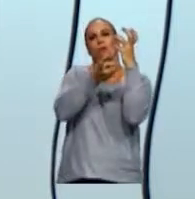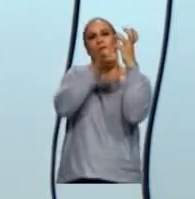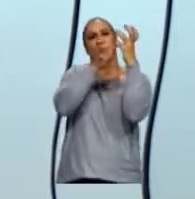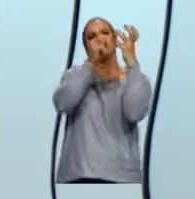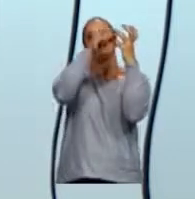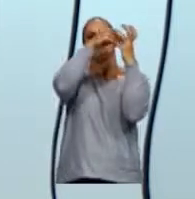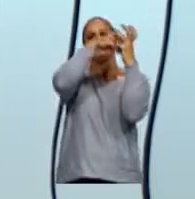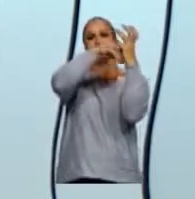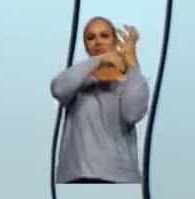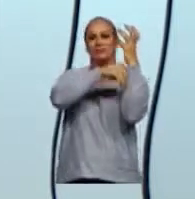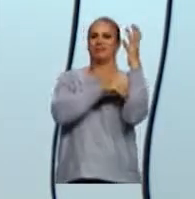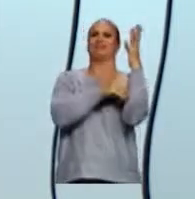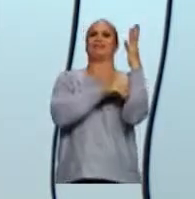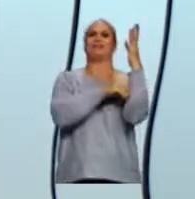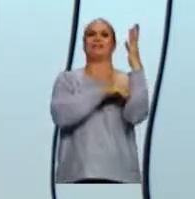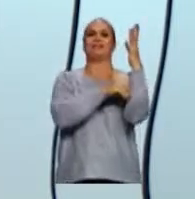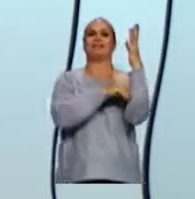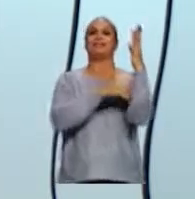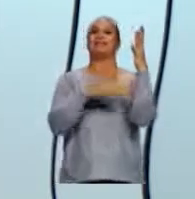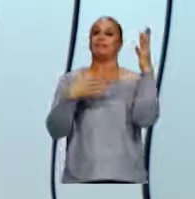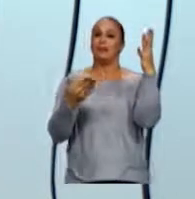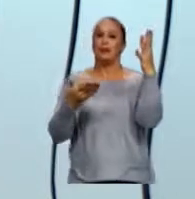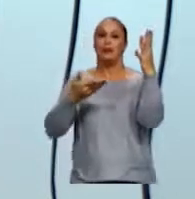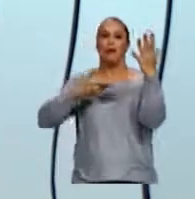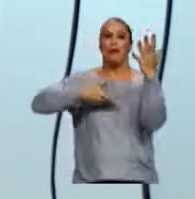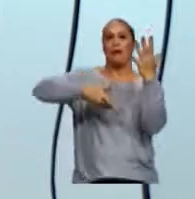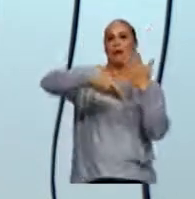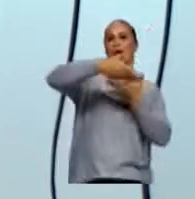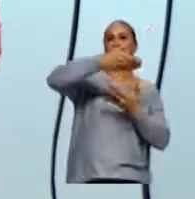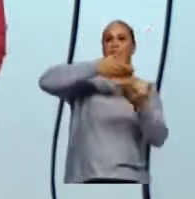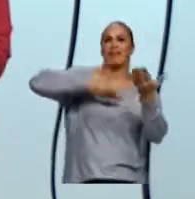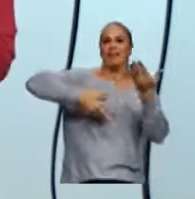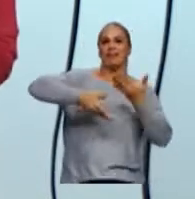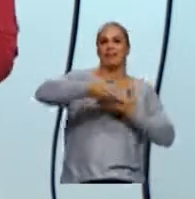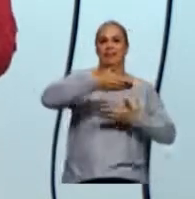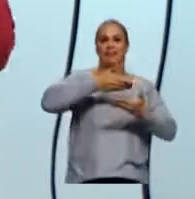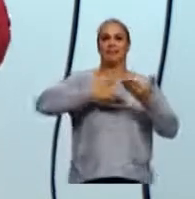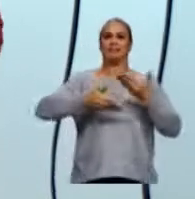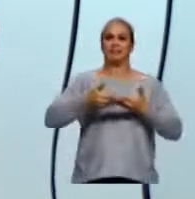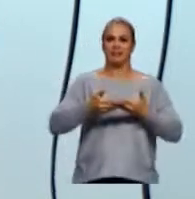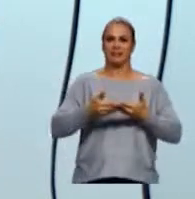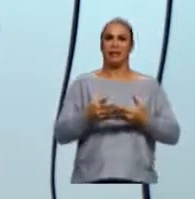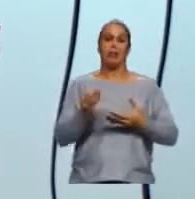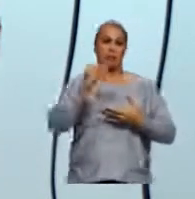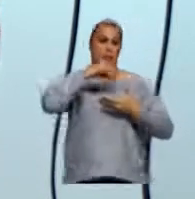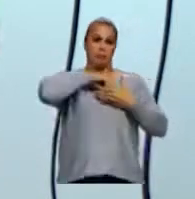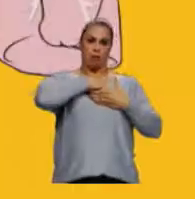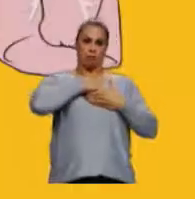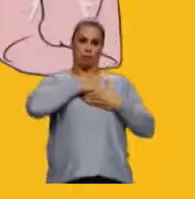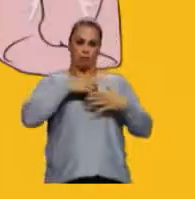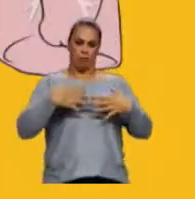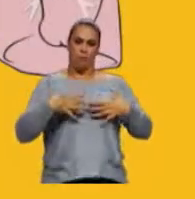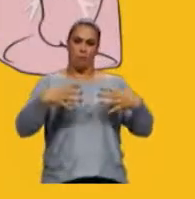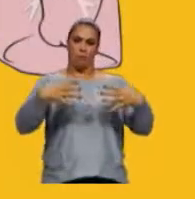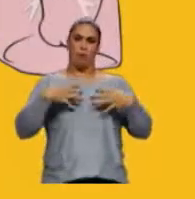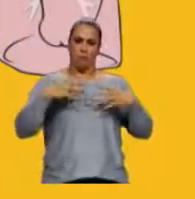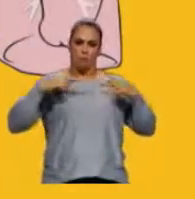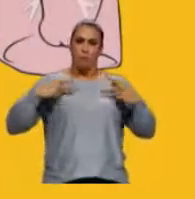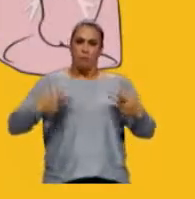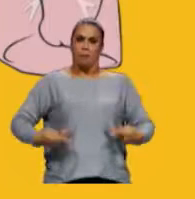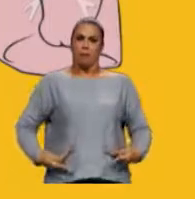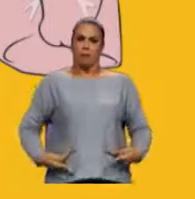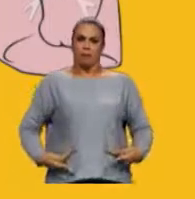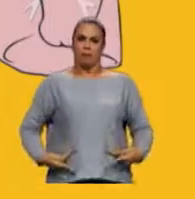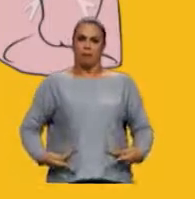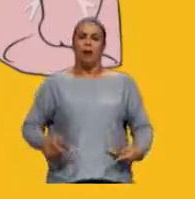ele chega até os pulmões, onde vai ocorrer o que a gente chama de trocas gasosas. Então, o pulmão é uma